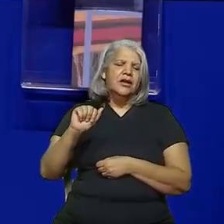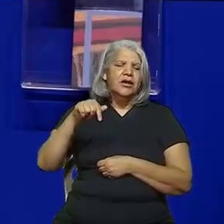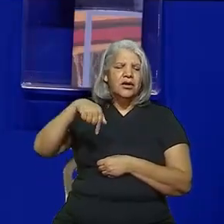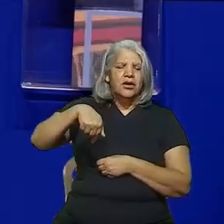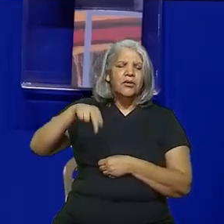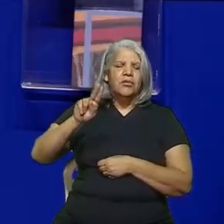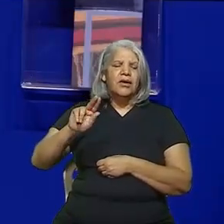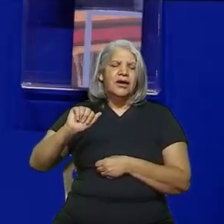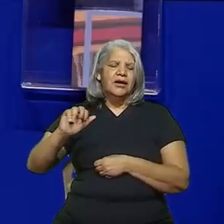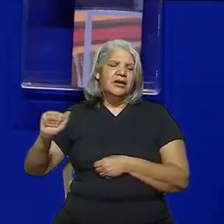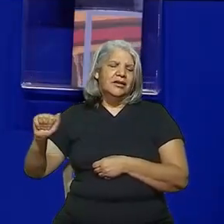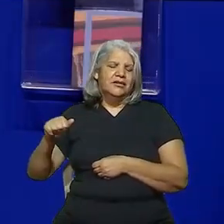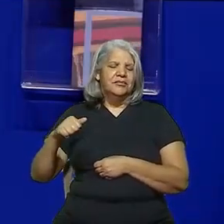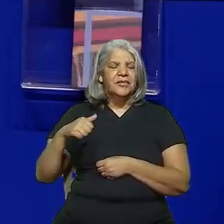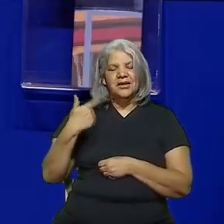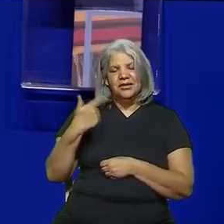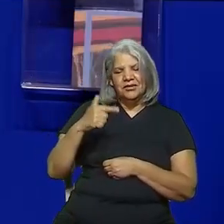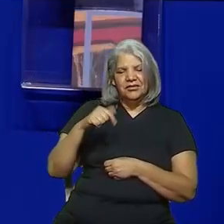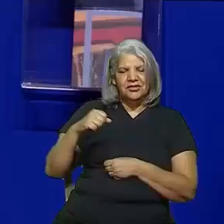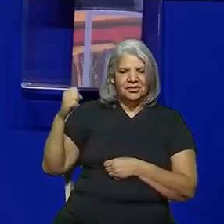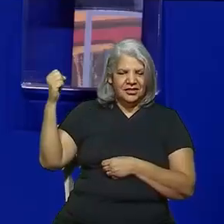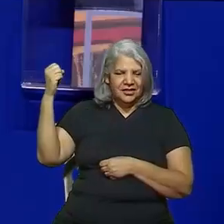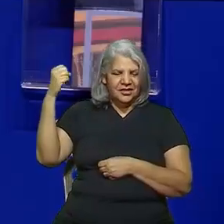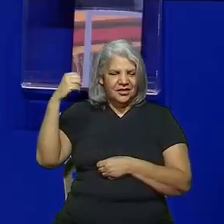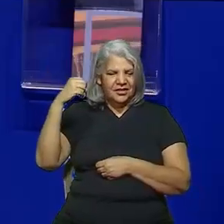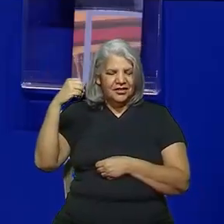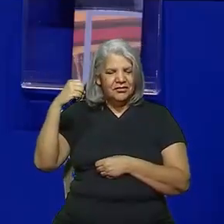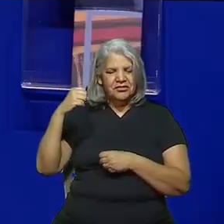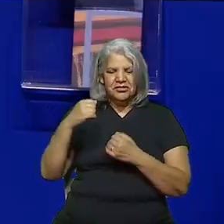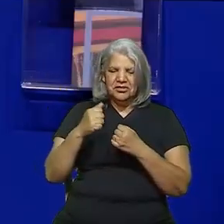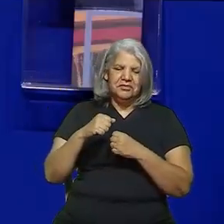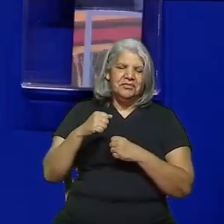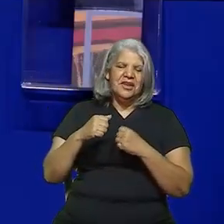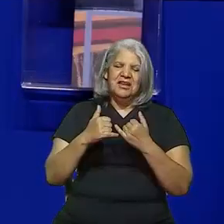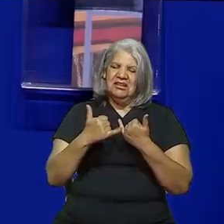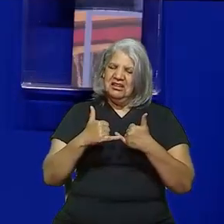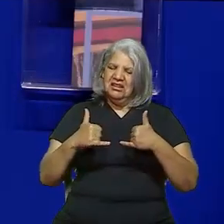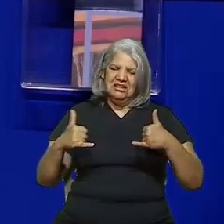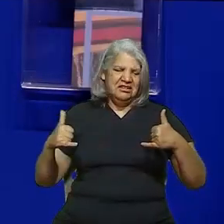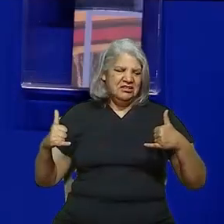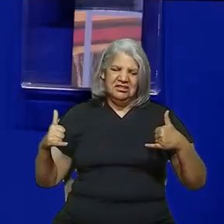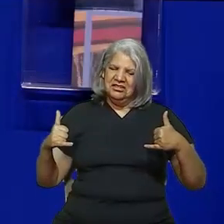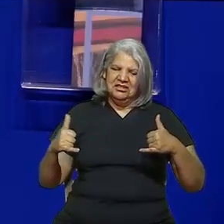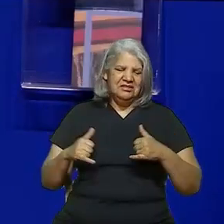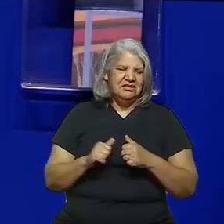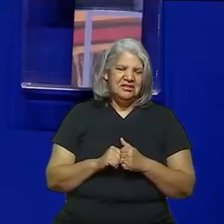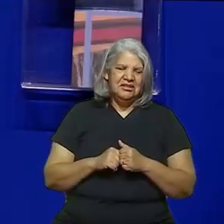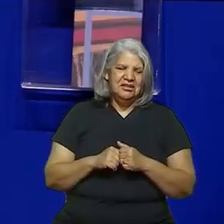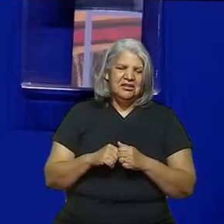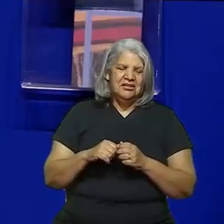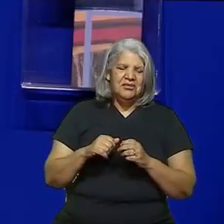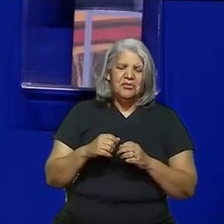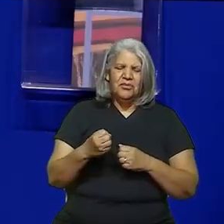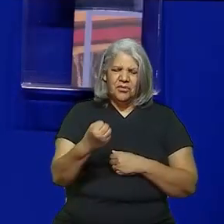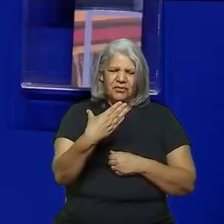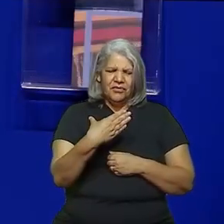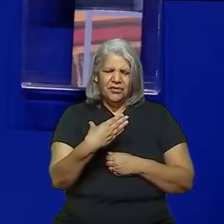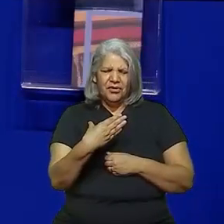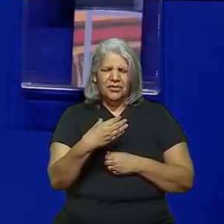energia elétrica, um circo de cavalinhos, um carrossel, que caiu na mão dele, ninguém sabe como, uma foto